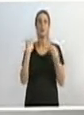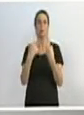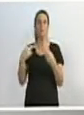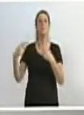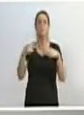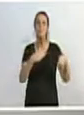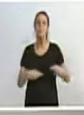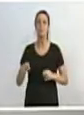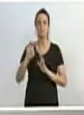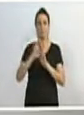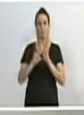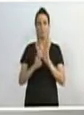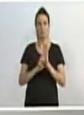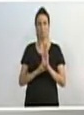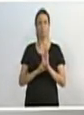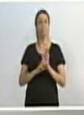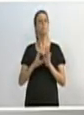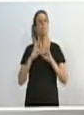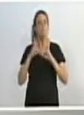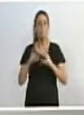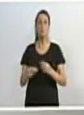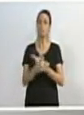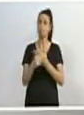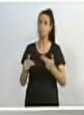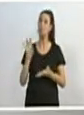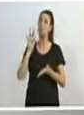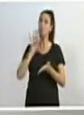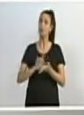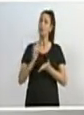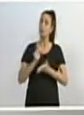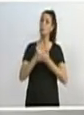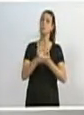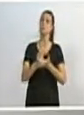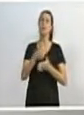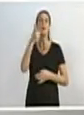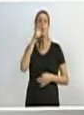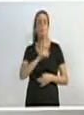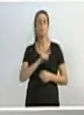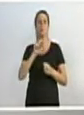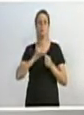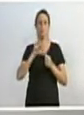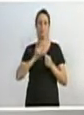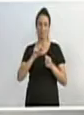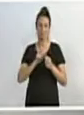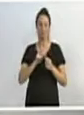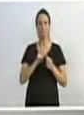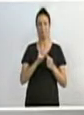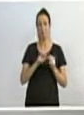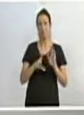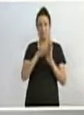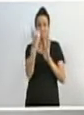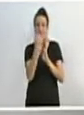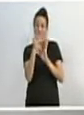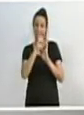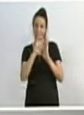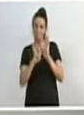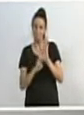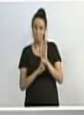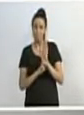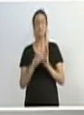Isso tudo fez com que nós tivéssemos essa construção toda e de várias reuniões entre as entidades e o